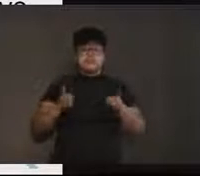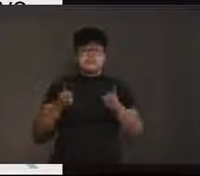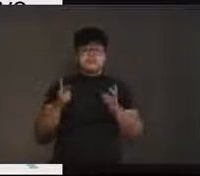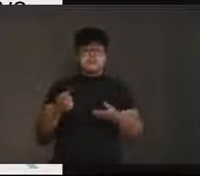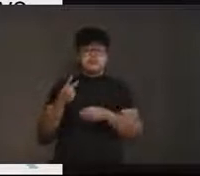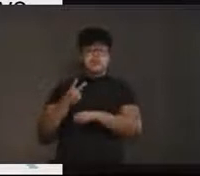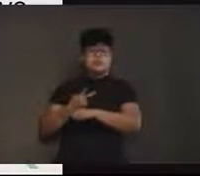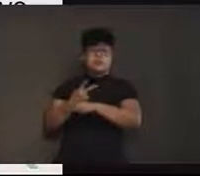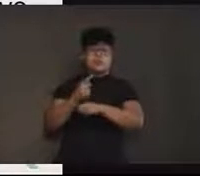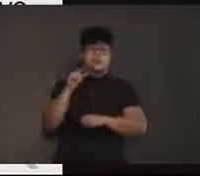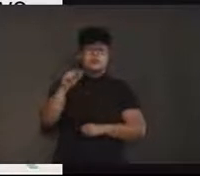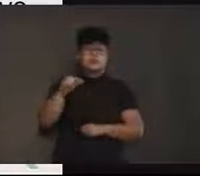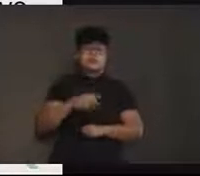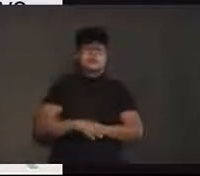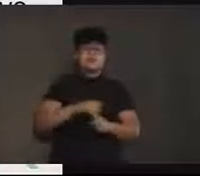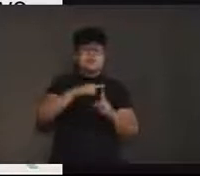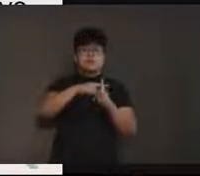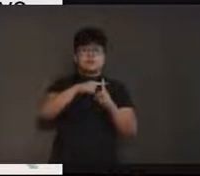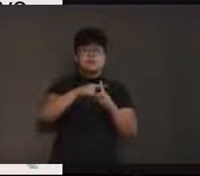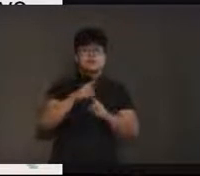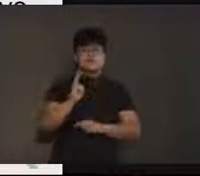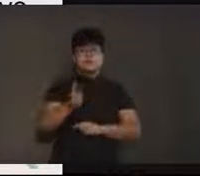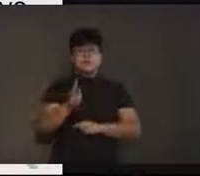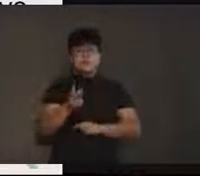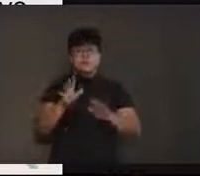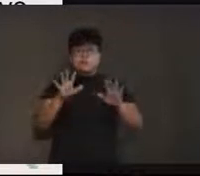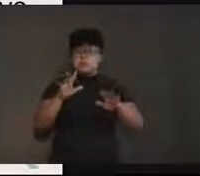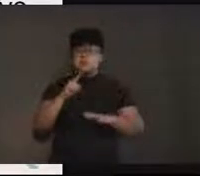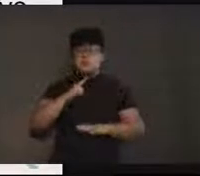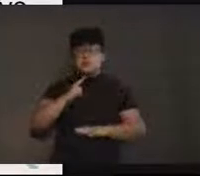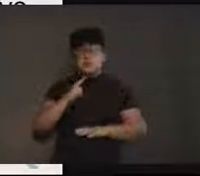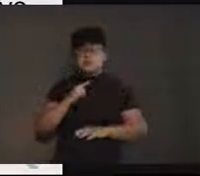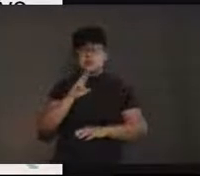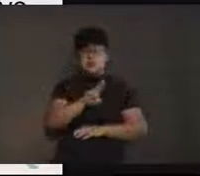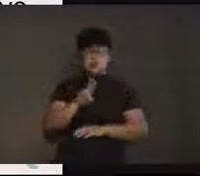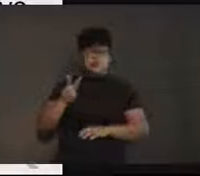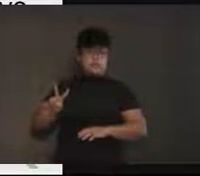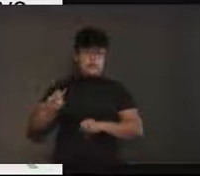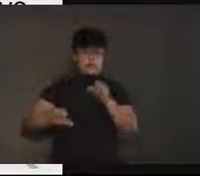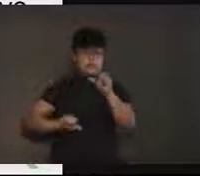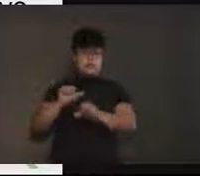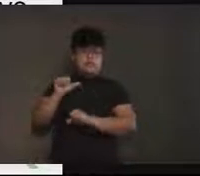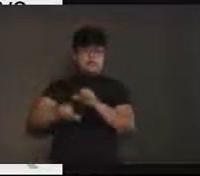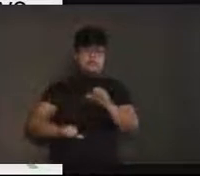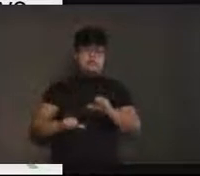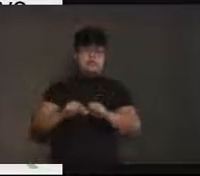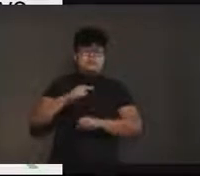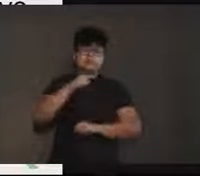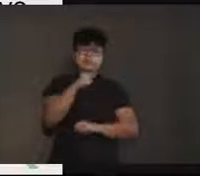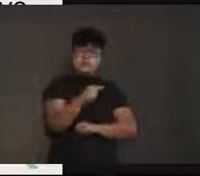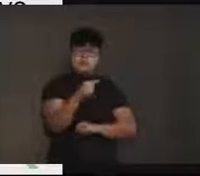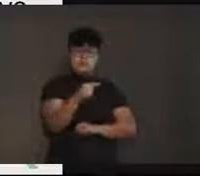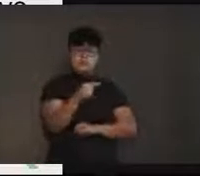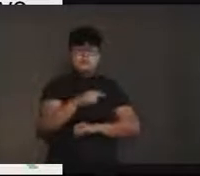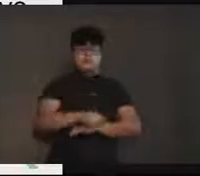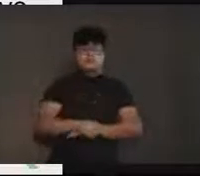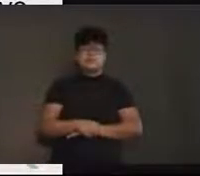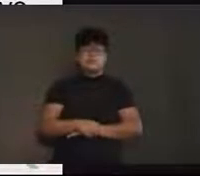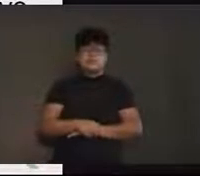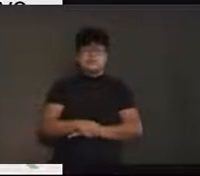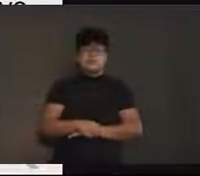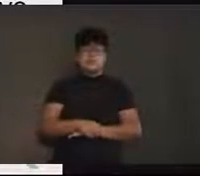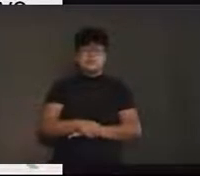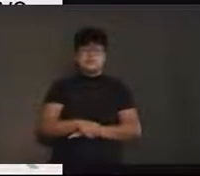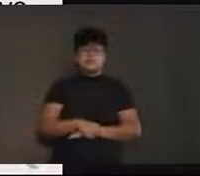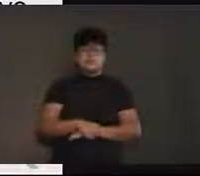positivos mas também existem resultados de mim ver que mudam de sinal e toda uma outra enfim todos os